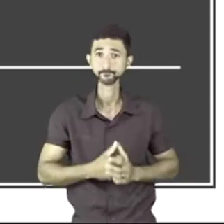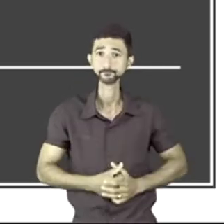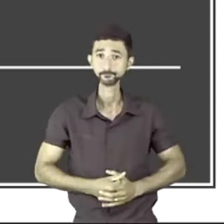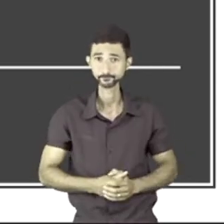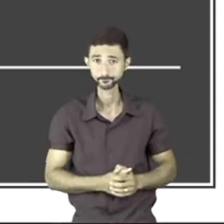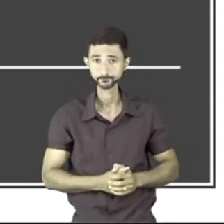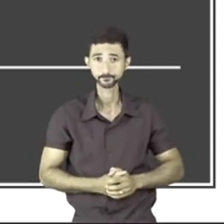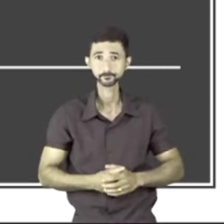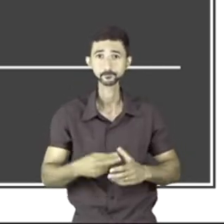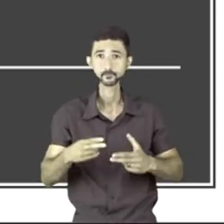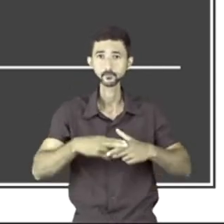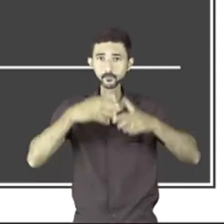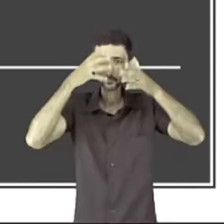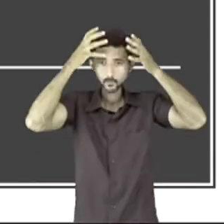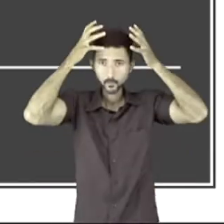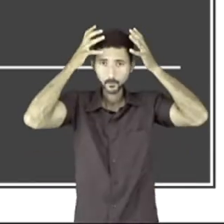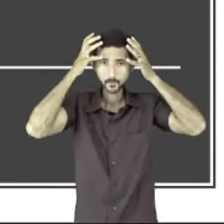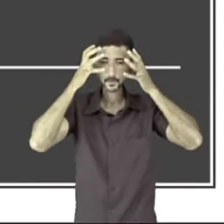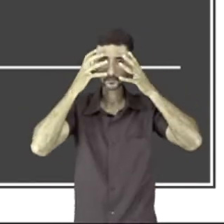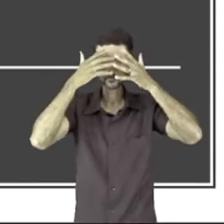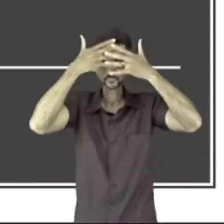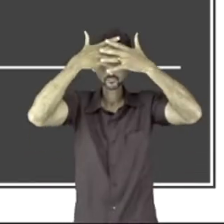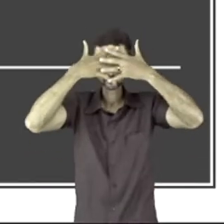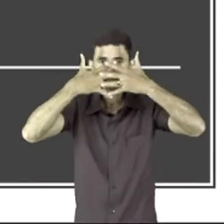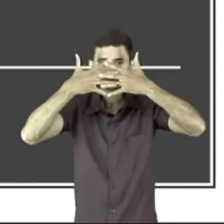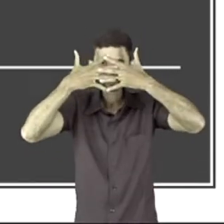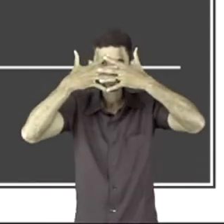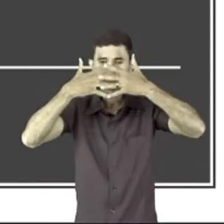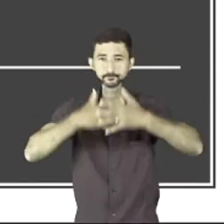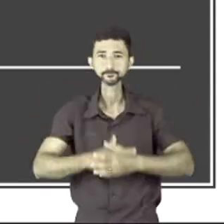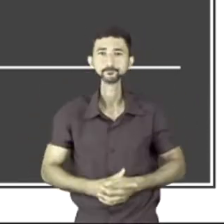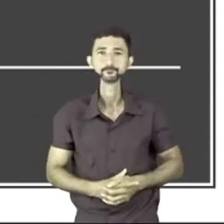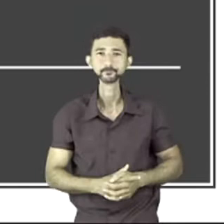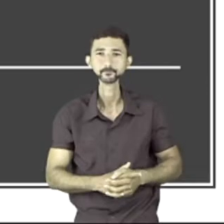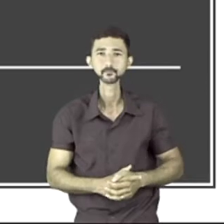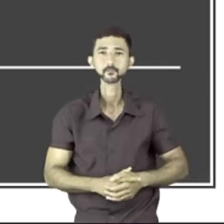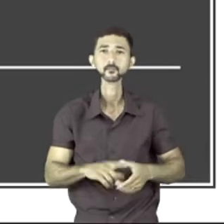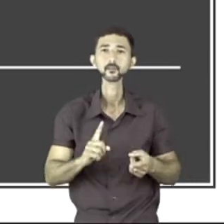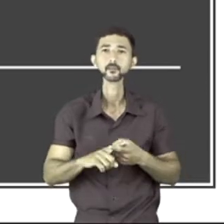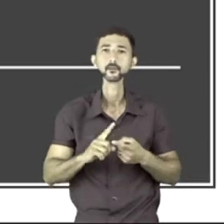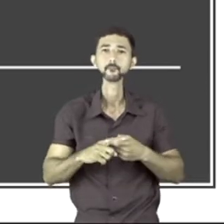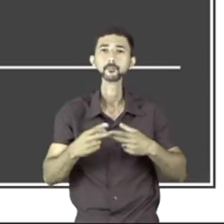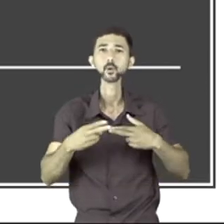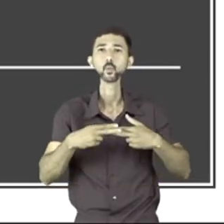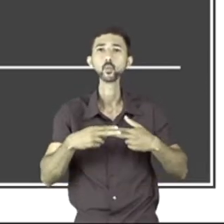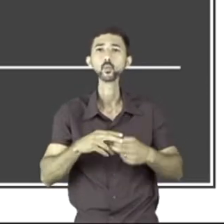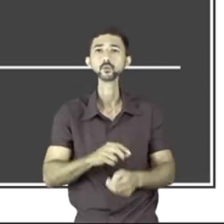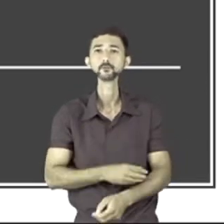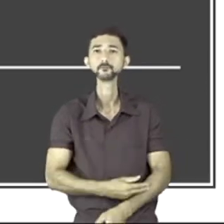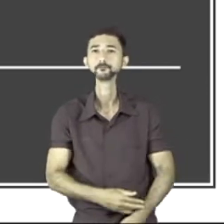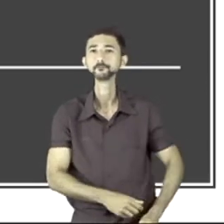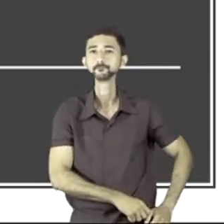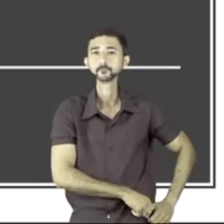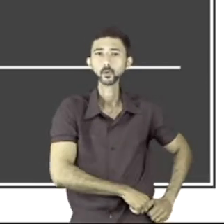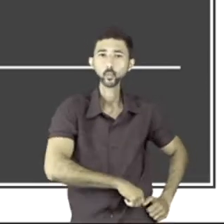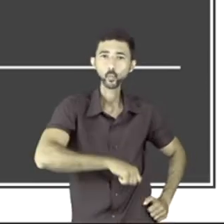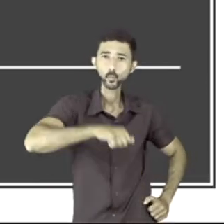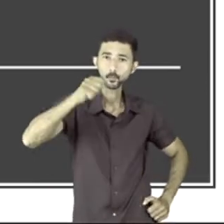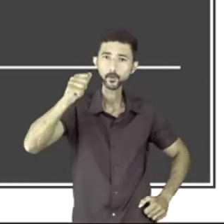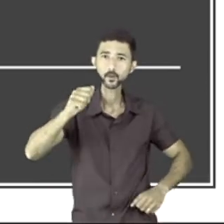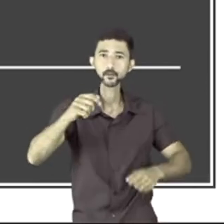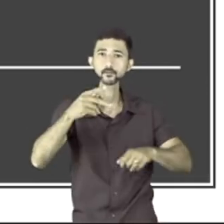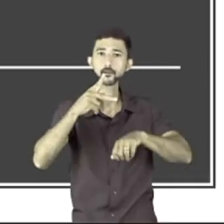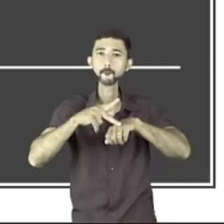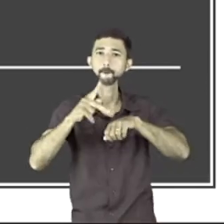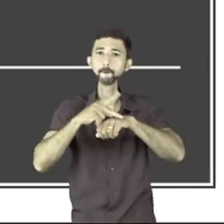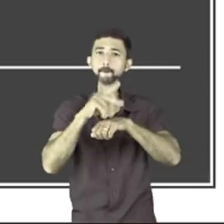Eles utilizam um capacete, né, uma máscara, e utilizam espadas feitas com bambu.